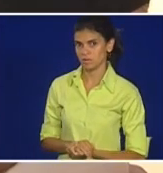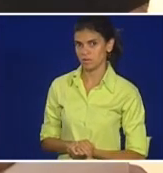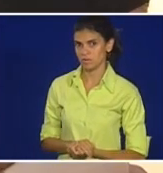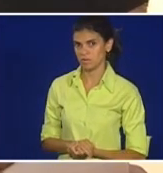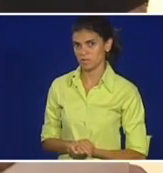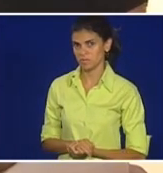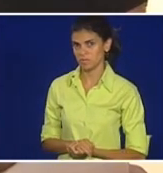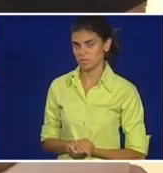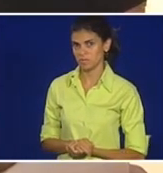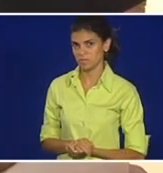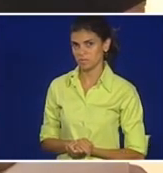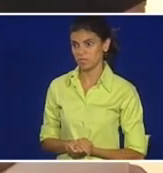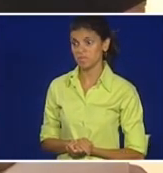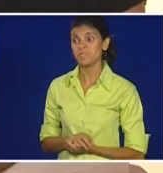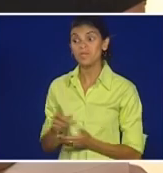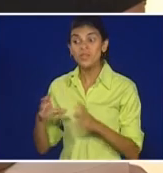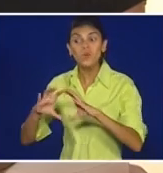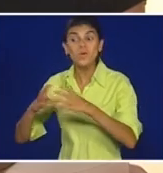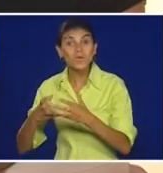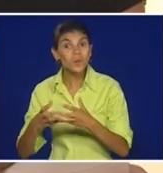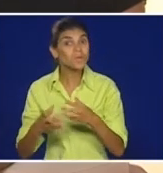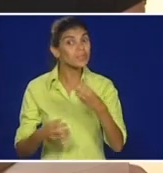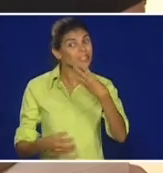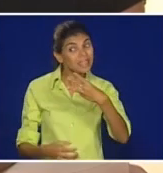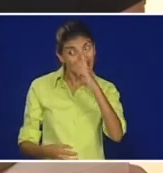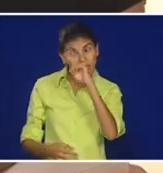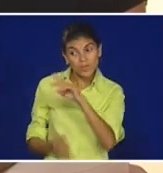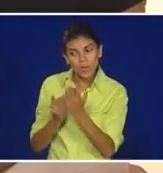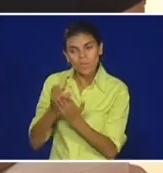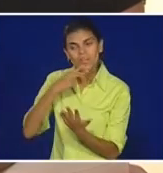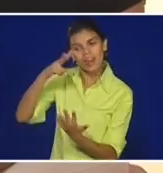Você estava no grupo 3, não é? Quando você aprendeu a ler e escrever.